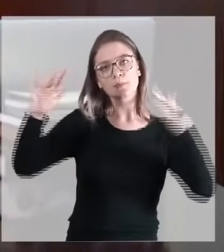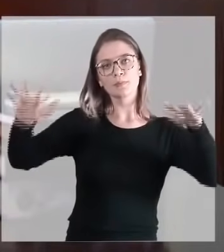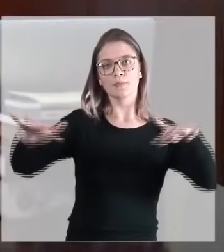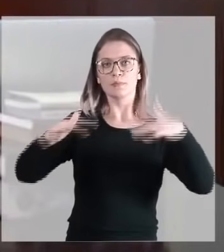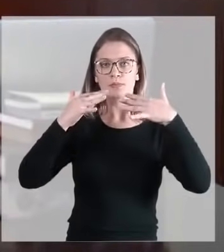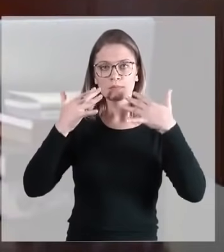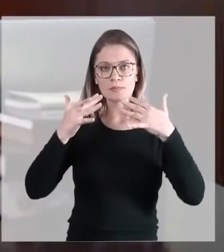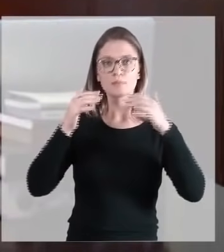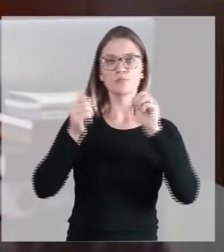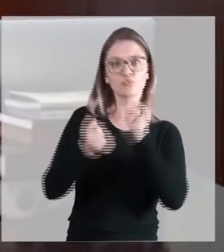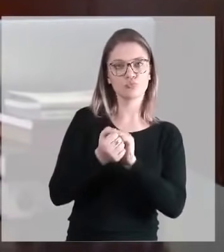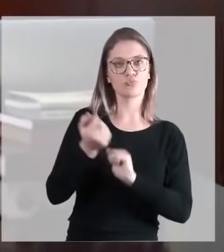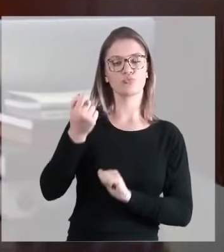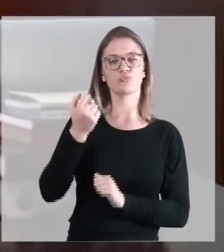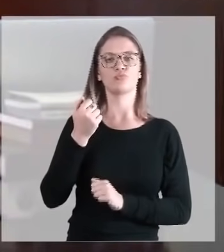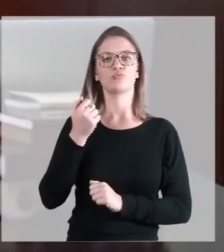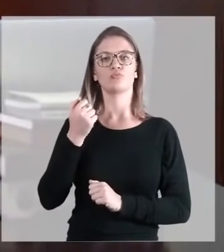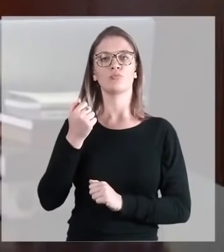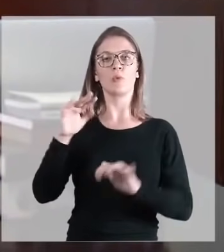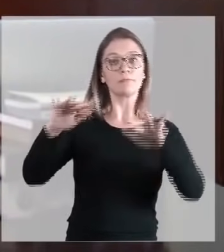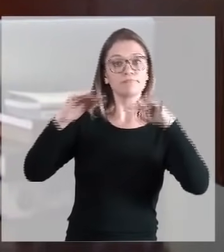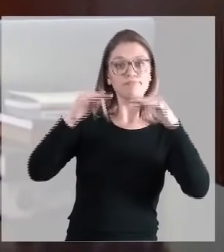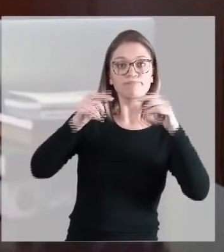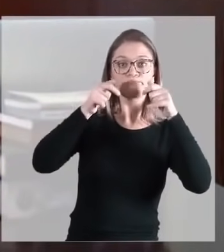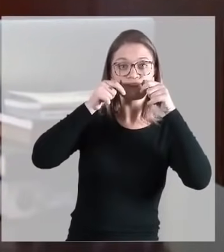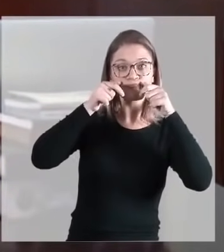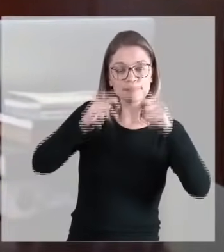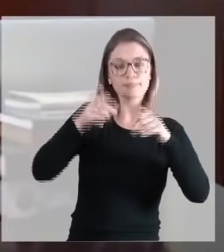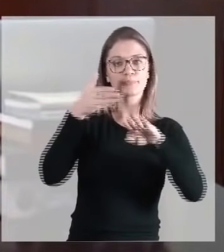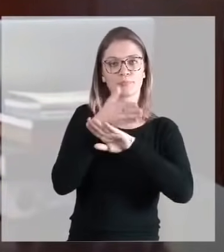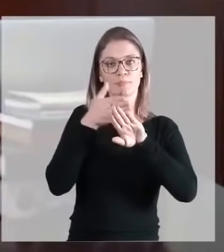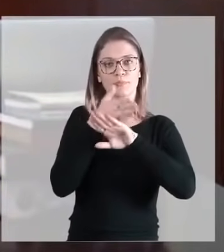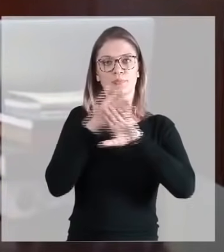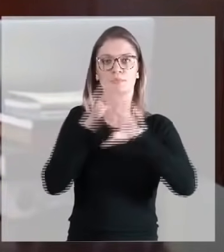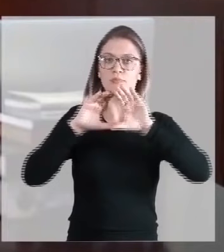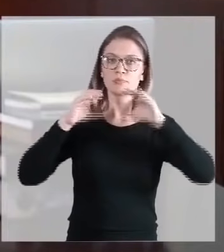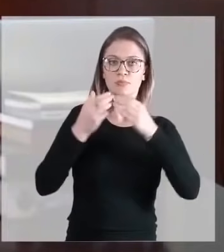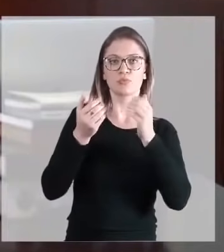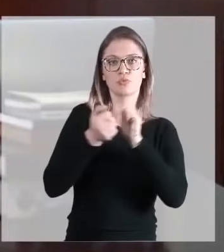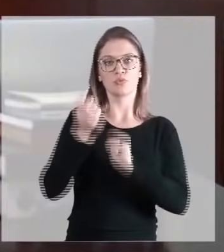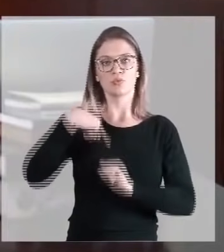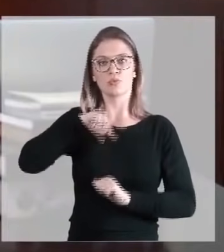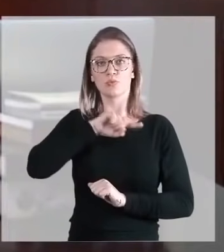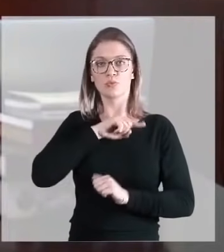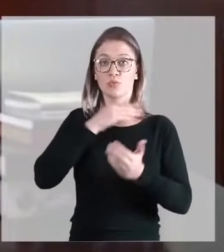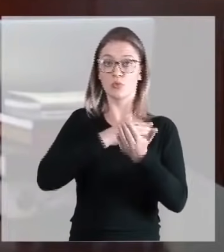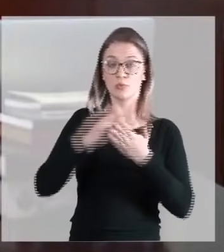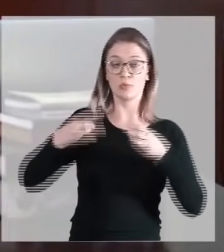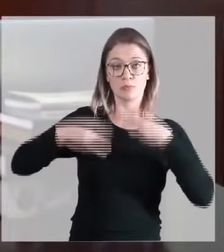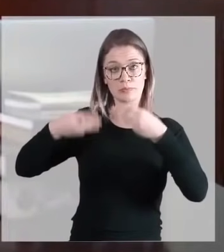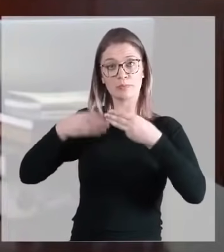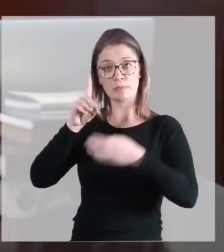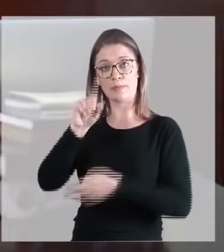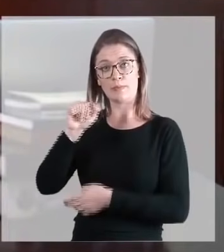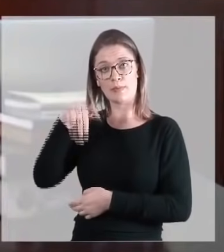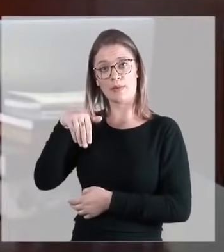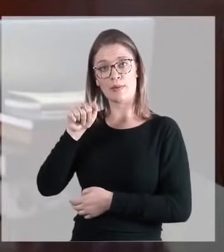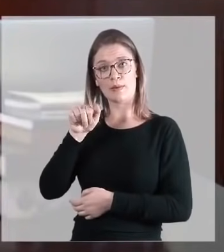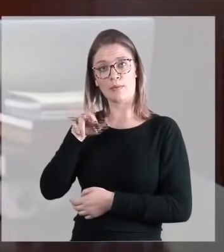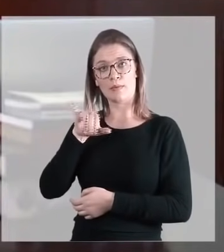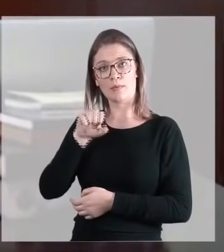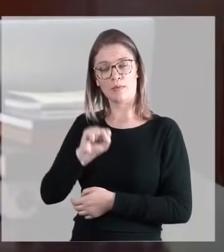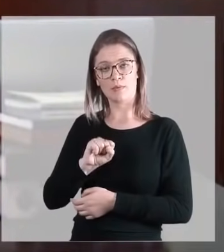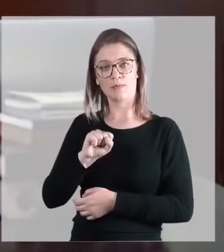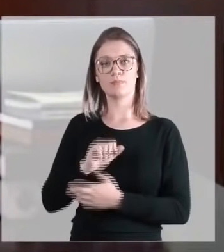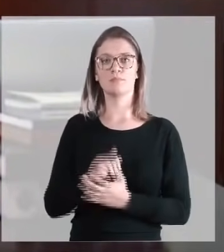pela companhia dos senhores, pela audiência, por participarem desse fórum conosco, iniciativa maravilhosa da ministra Damares,